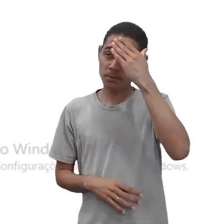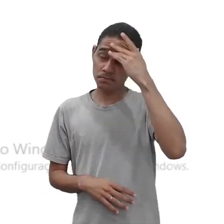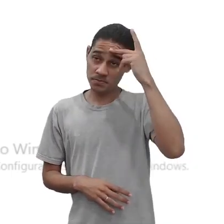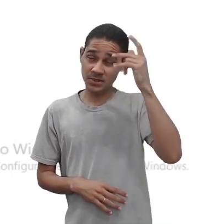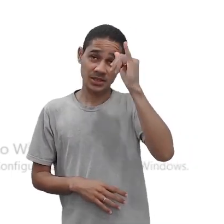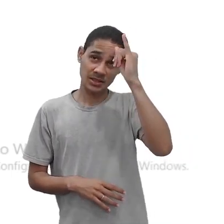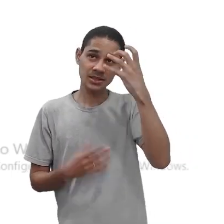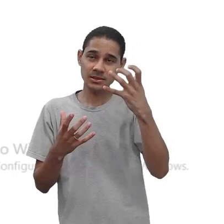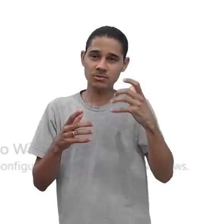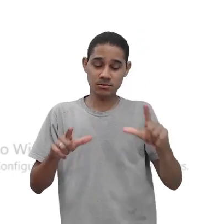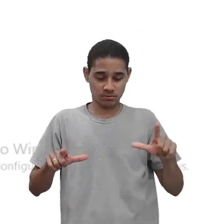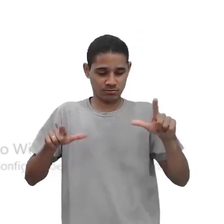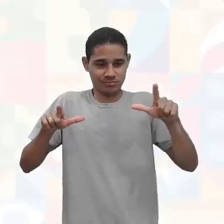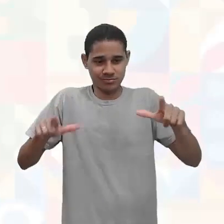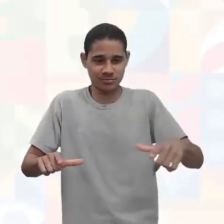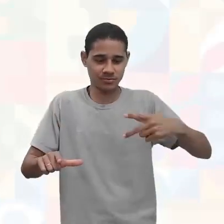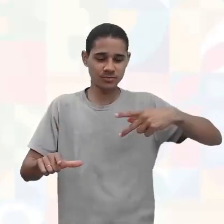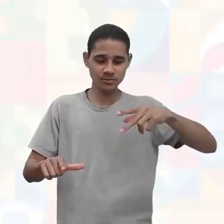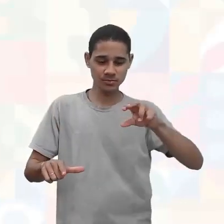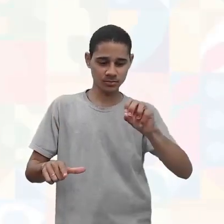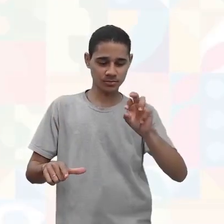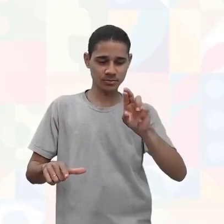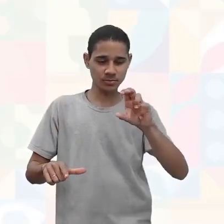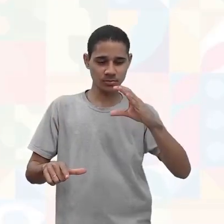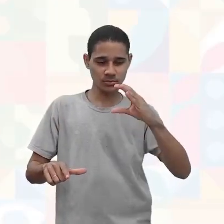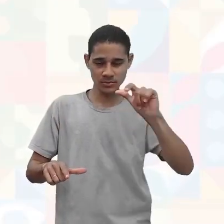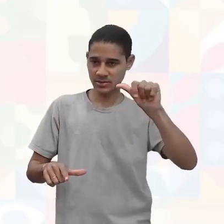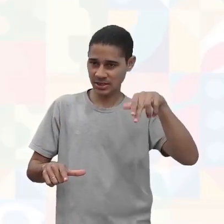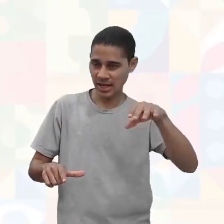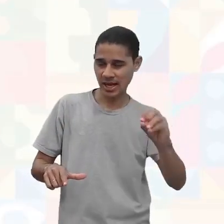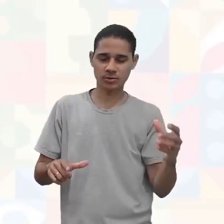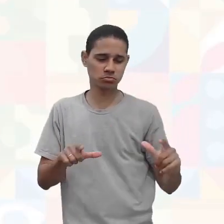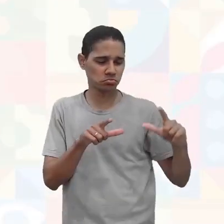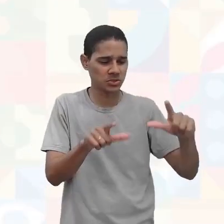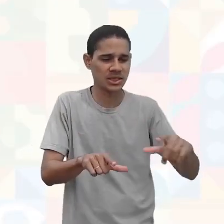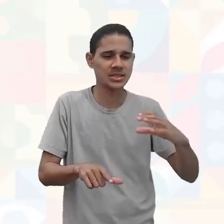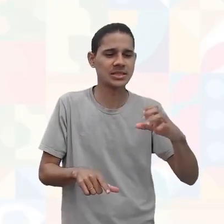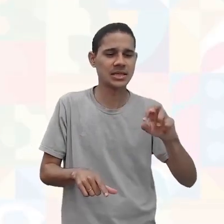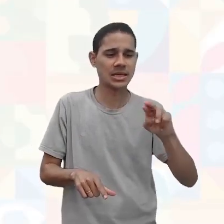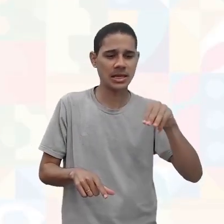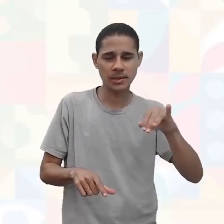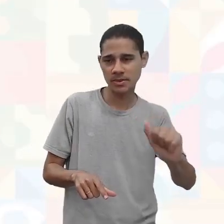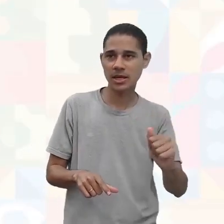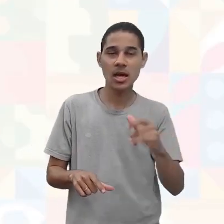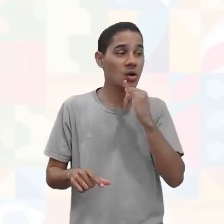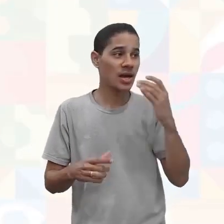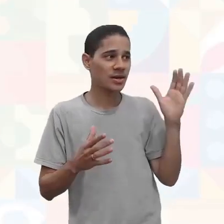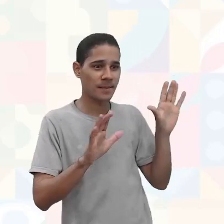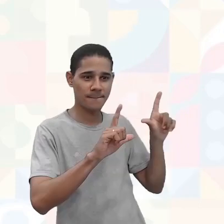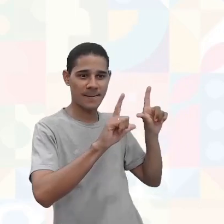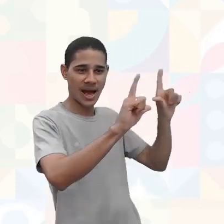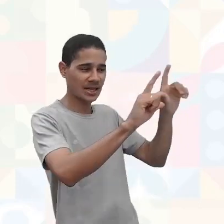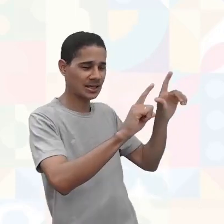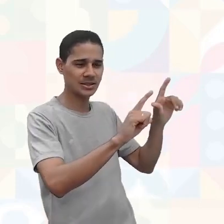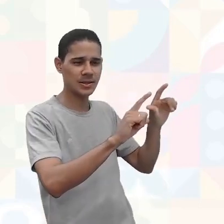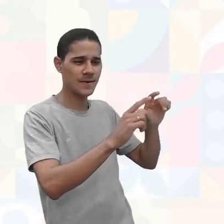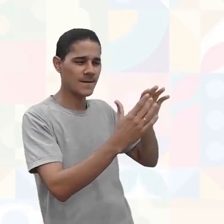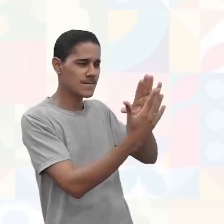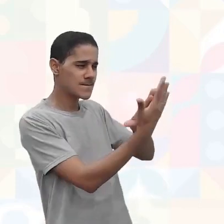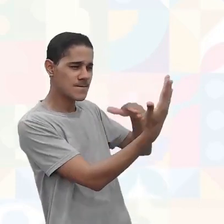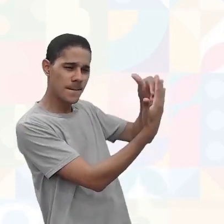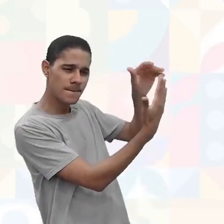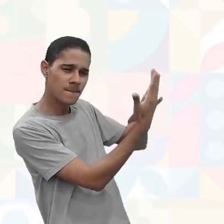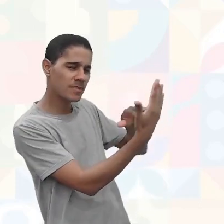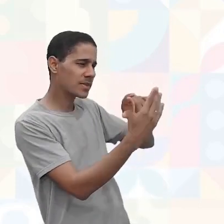colocar uma cerâmica, eu resolvi colocar nas paredes texturas, qual vai ser aí a